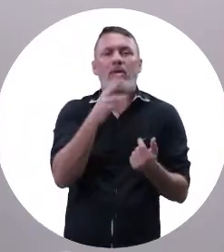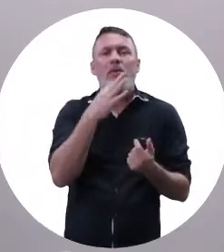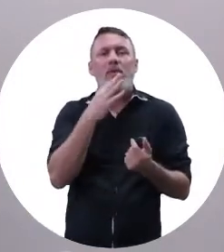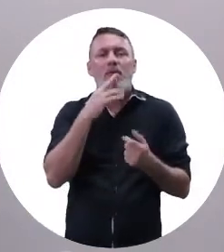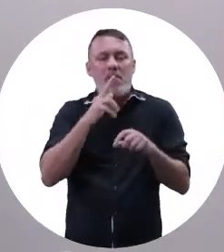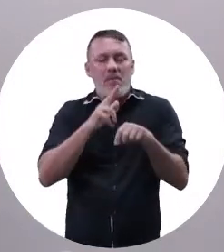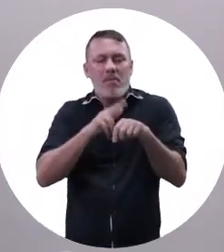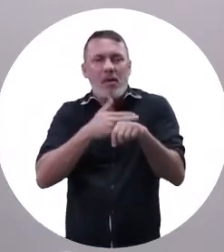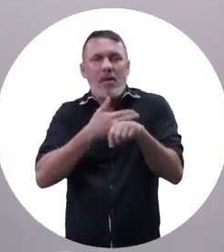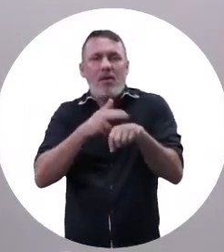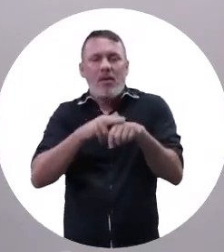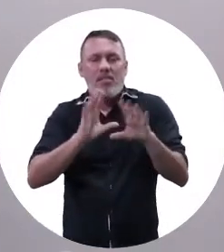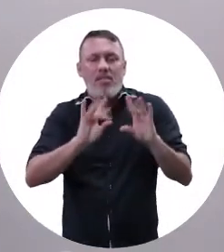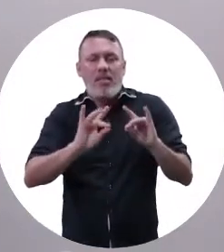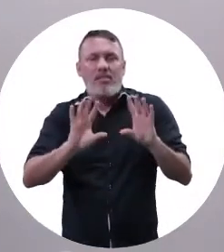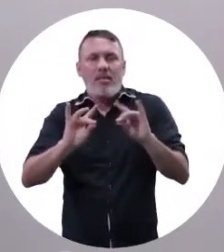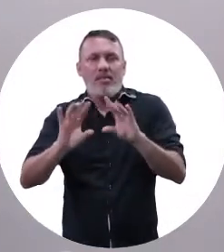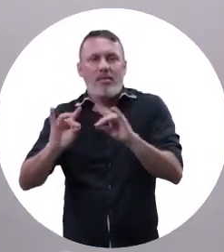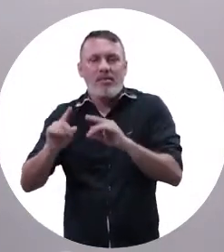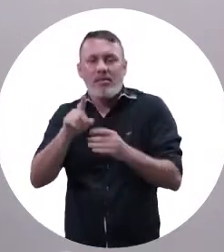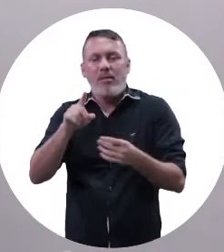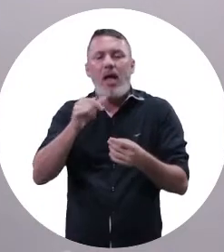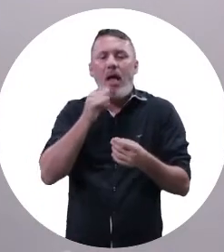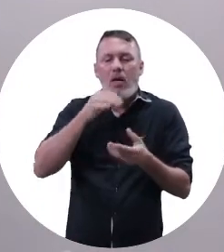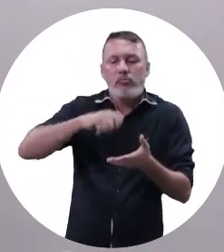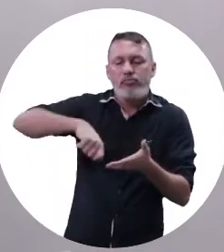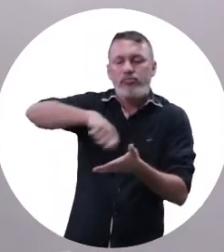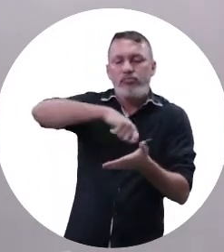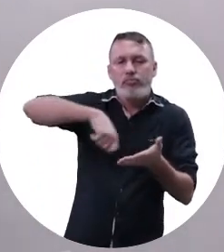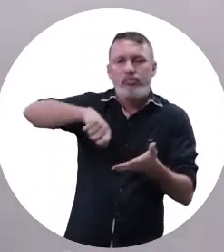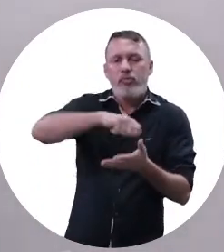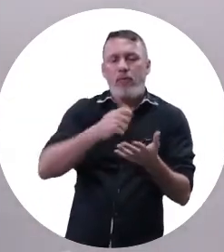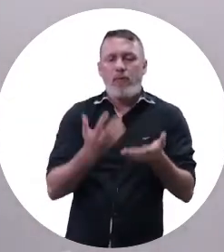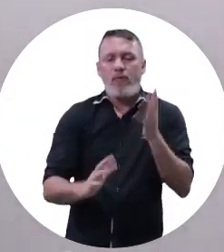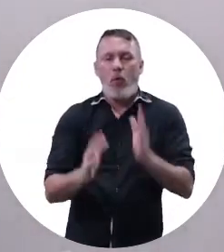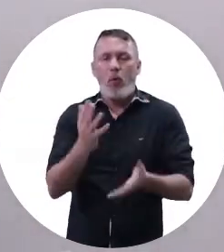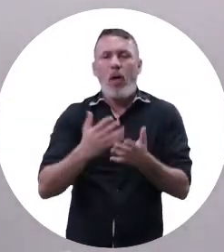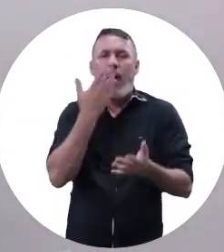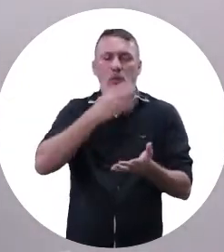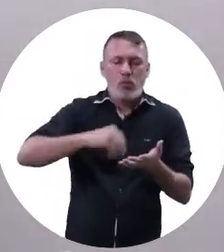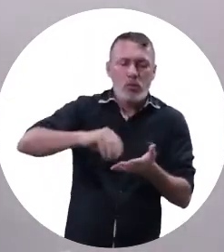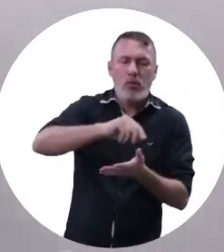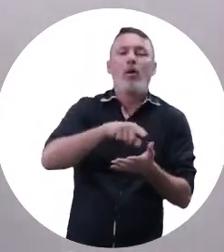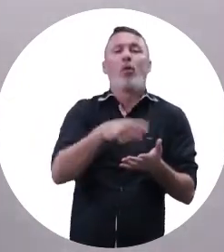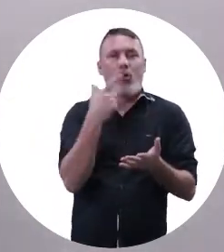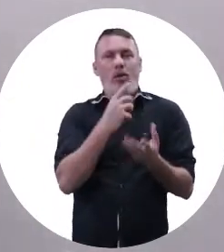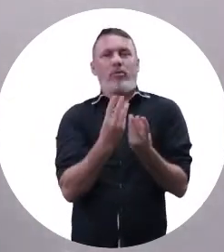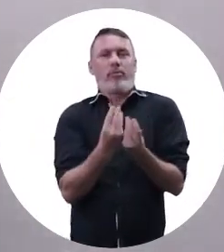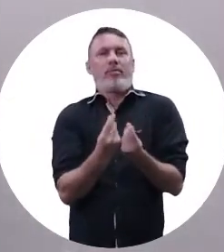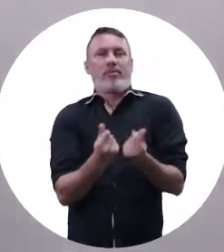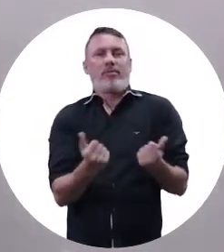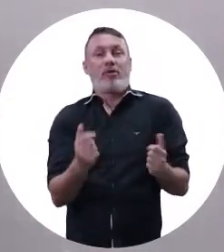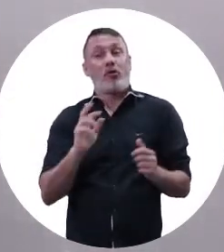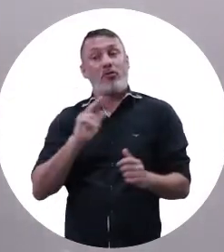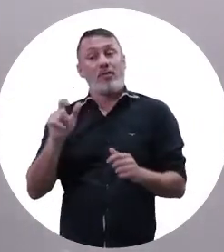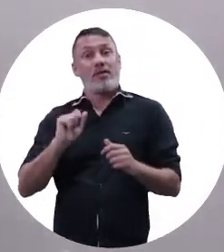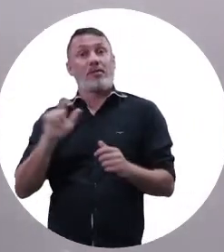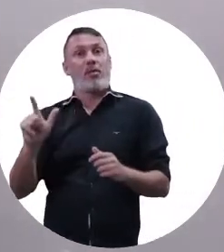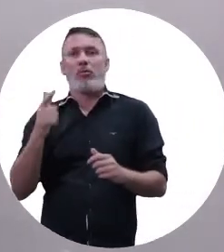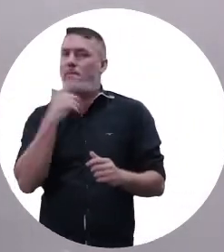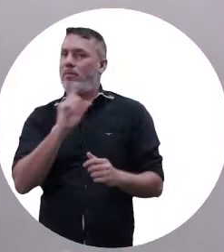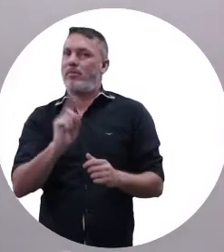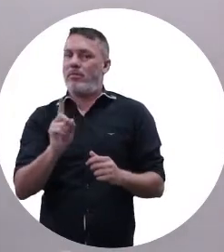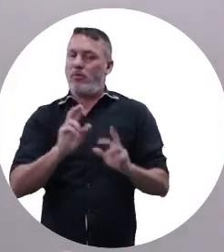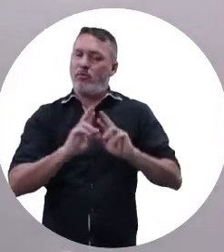Fazer aquele caramelo do pudim. Você mistura o açúcar, bota um pouco de água e acende o fogo. Você consegue promover